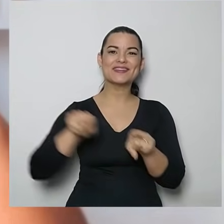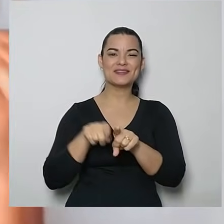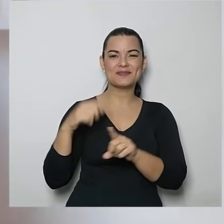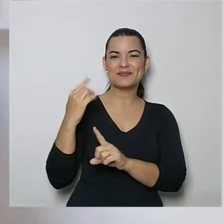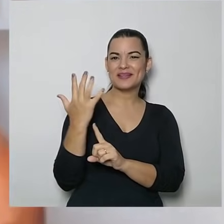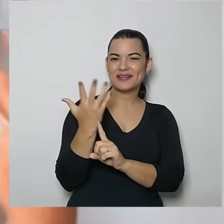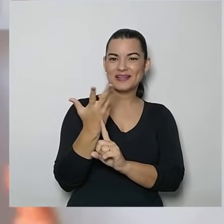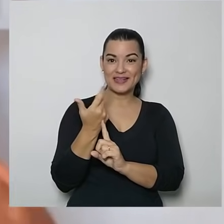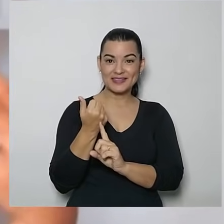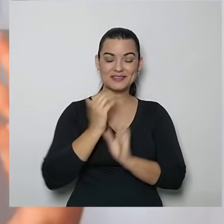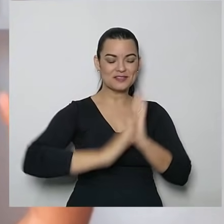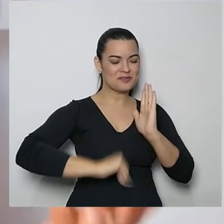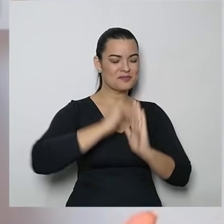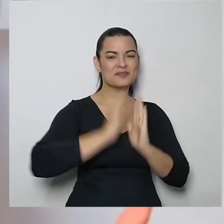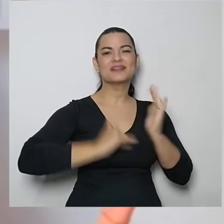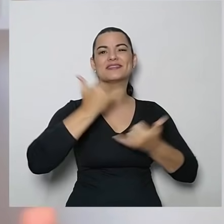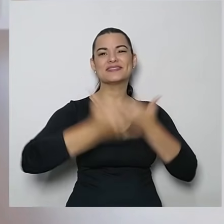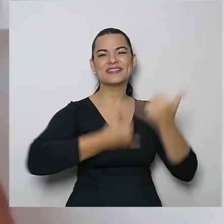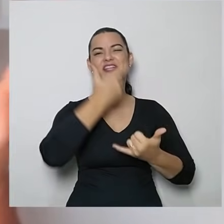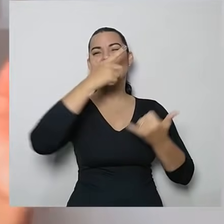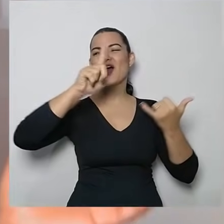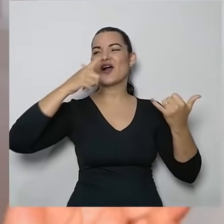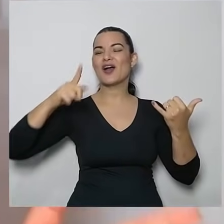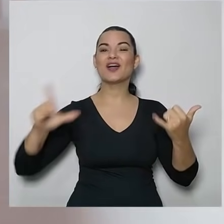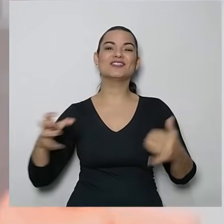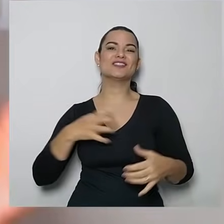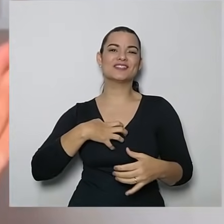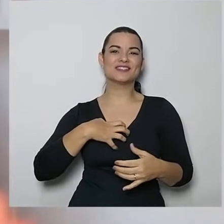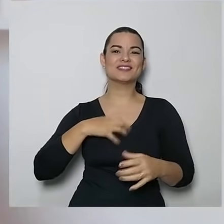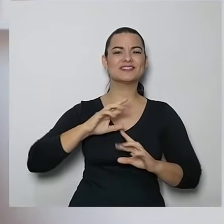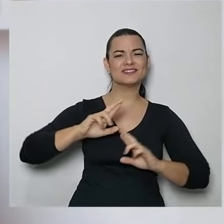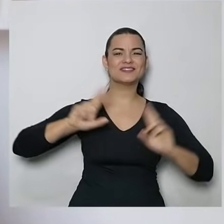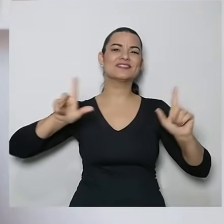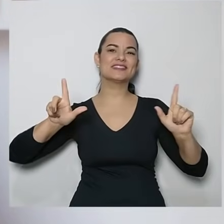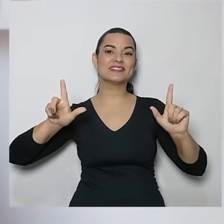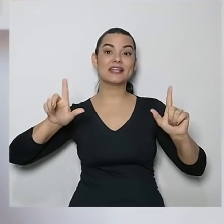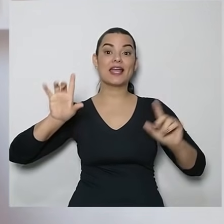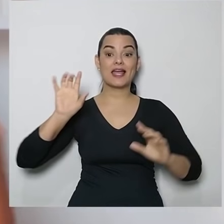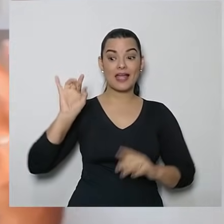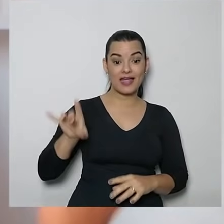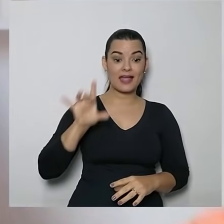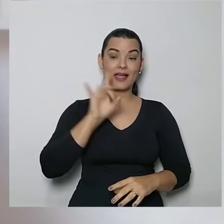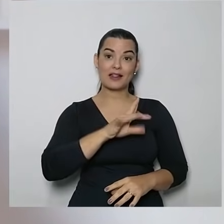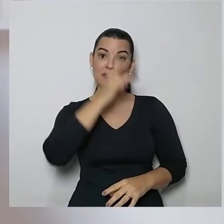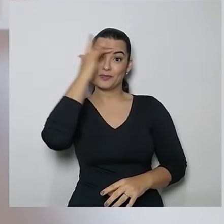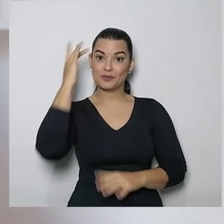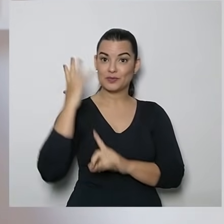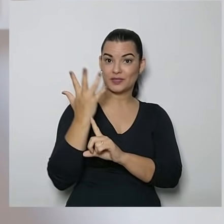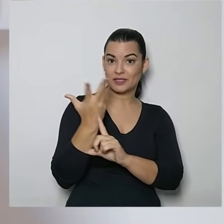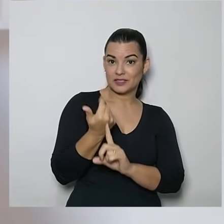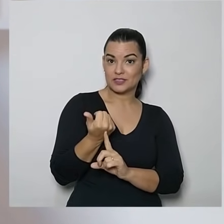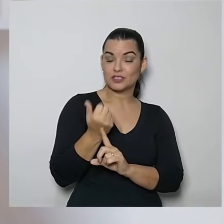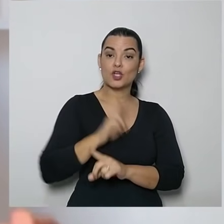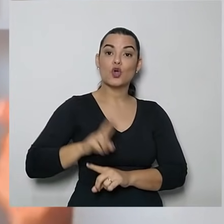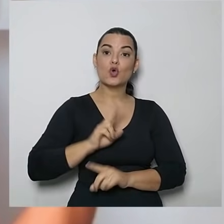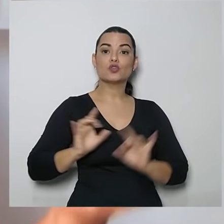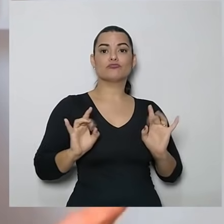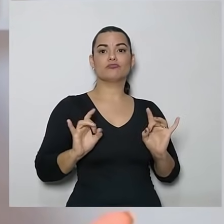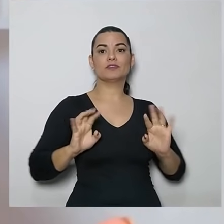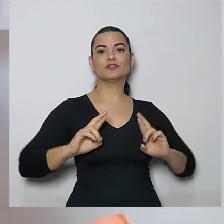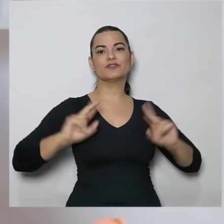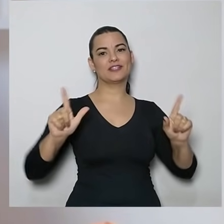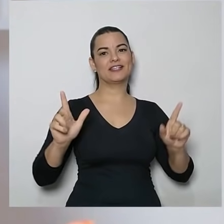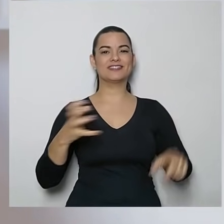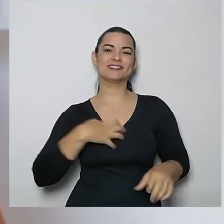pintou muitas outras brincadeiras de forma diferente. Cada artista usa uma técnica diferente, um